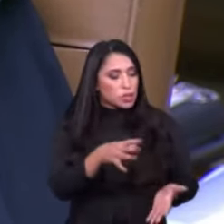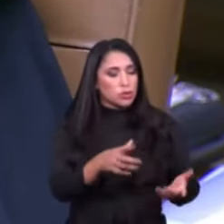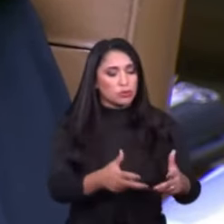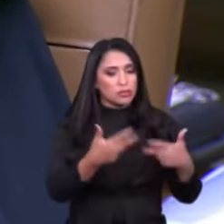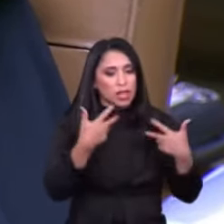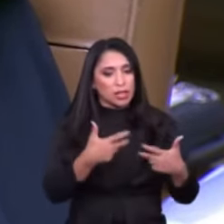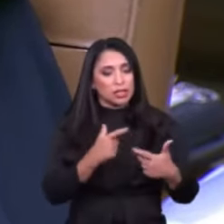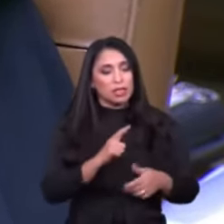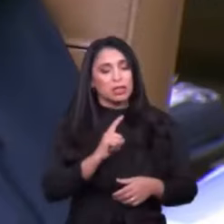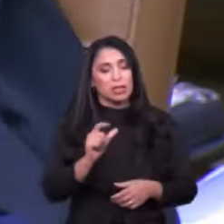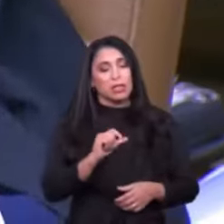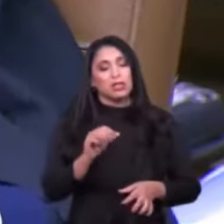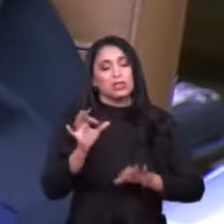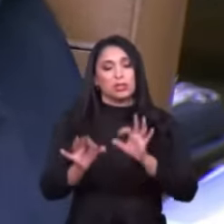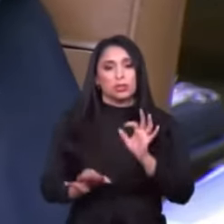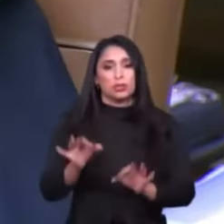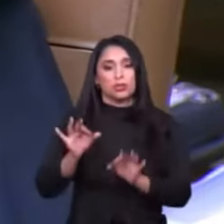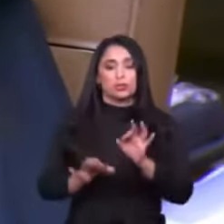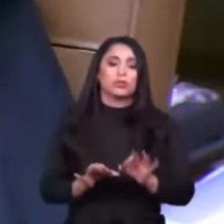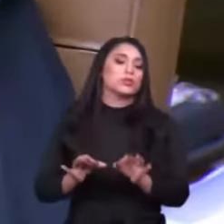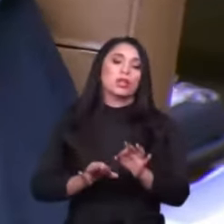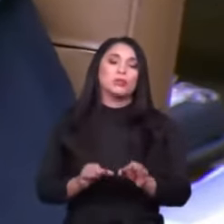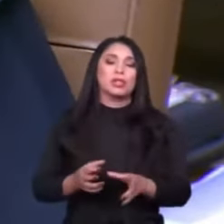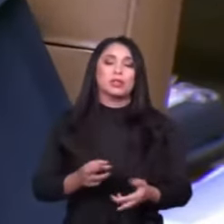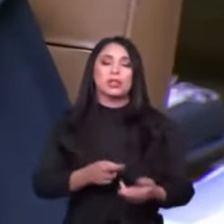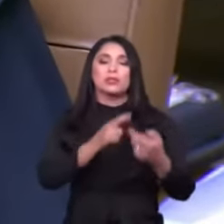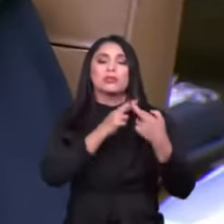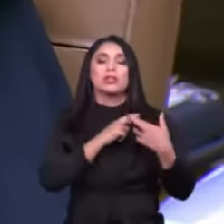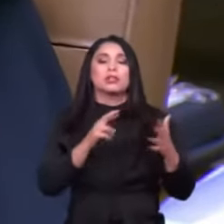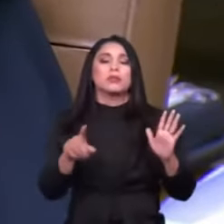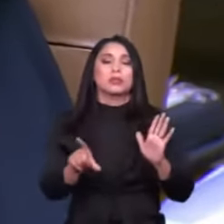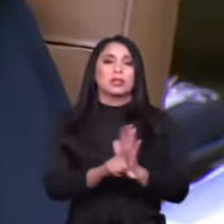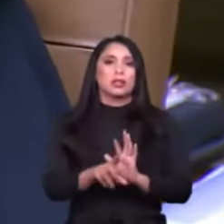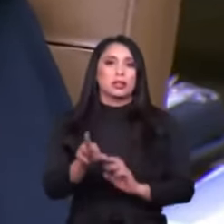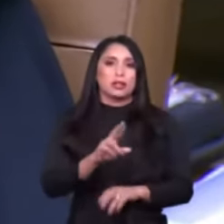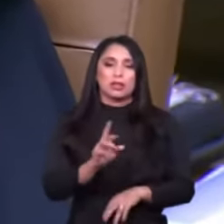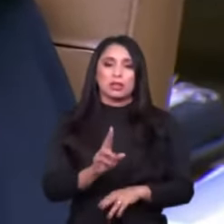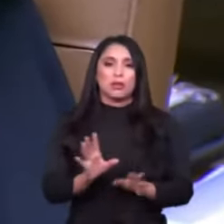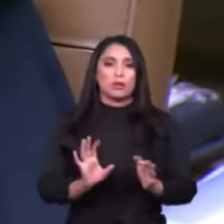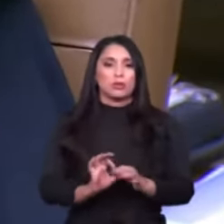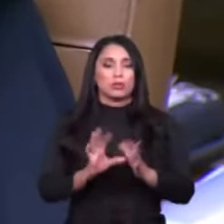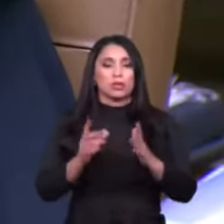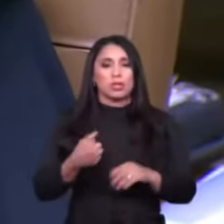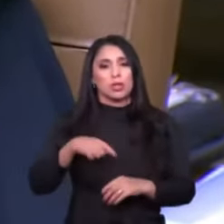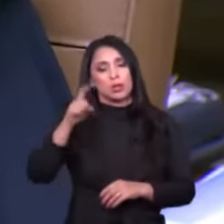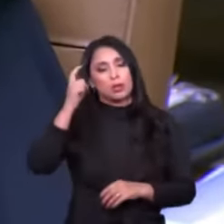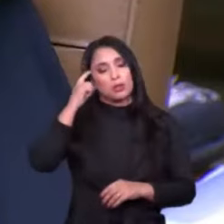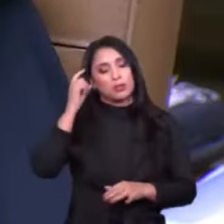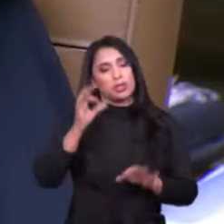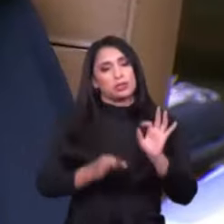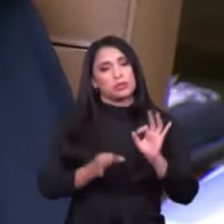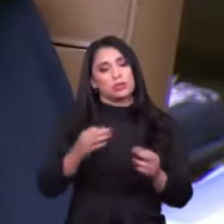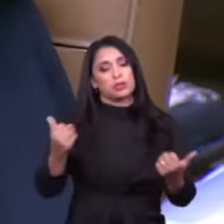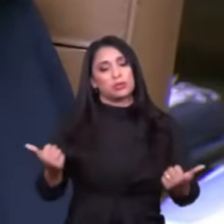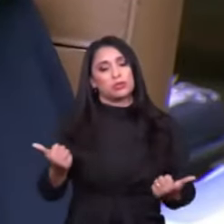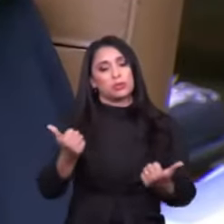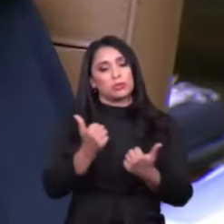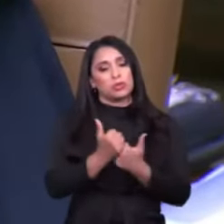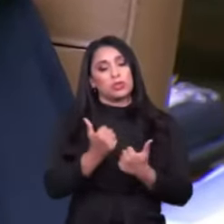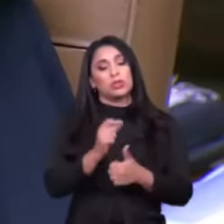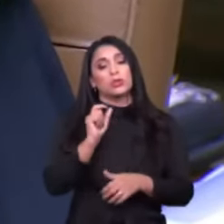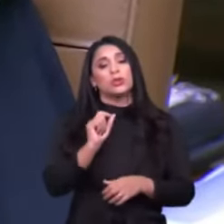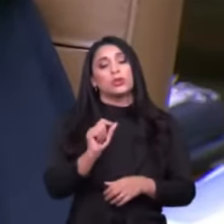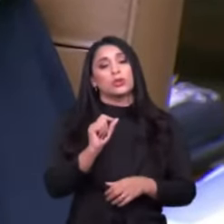punitiva e, por fim, no julgamento, incumbe ao legislador, não autoriza, penso eu, o judiciário, o substitua e ingressa no campo da